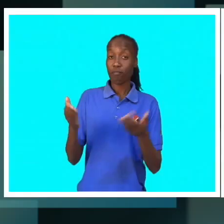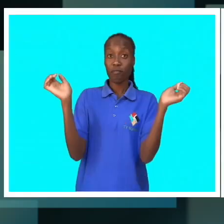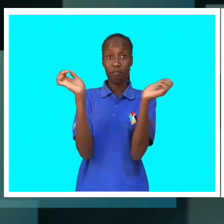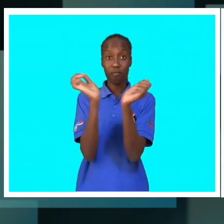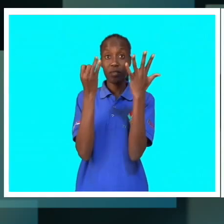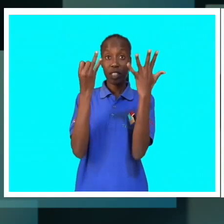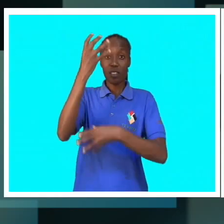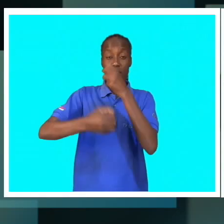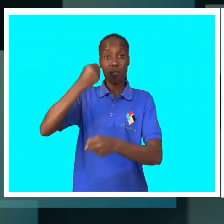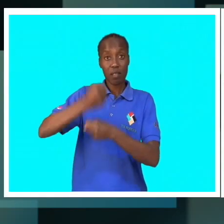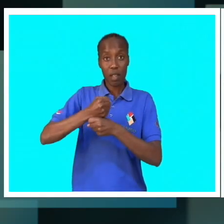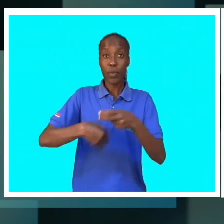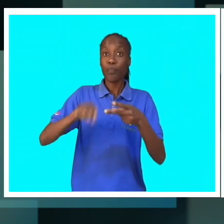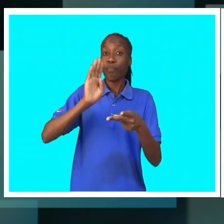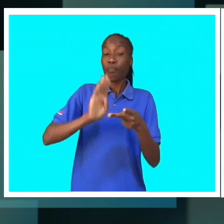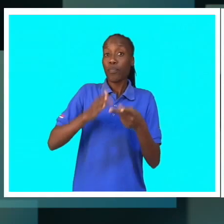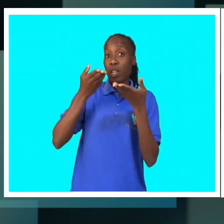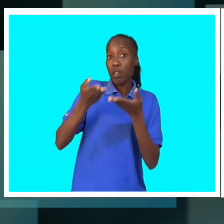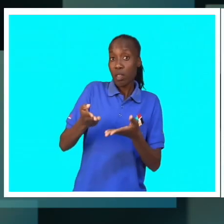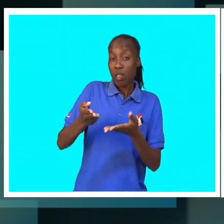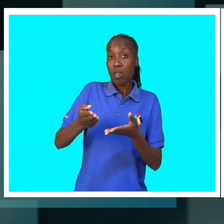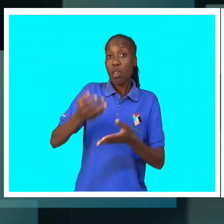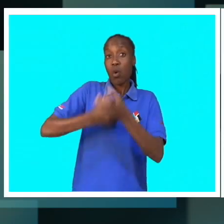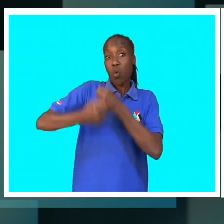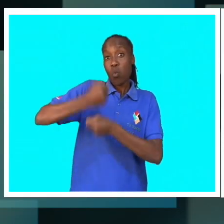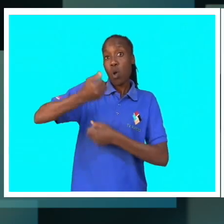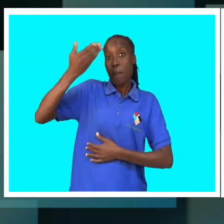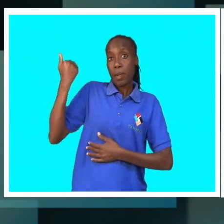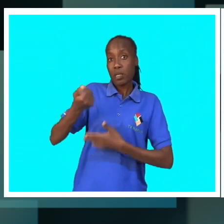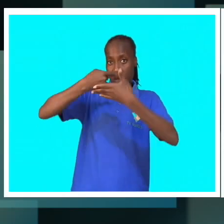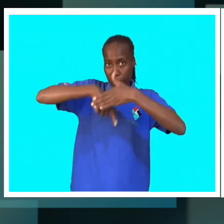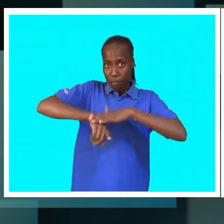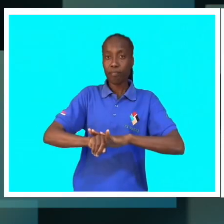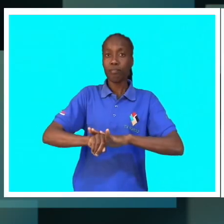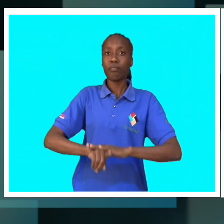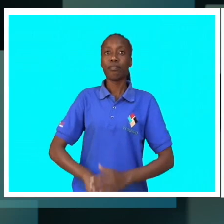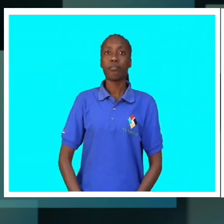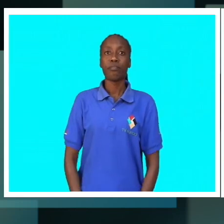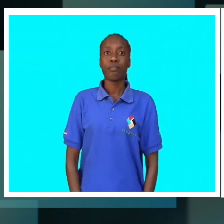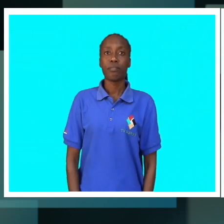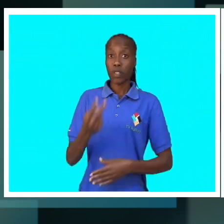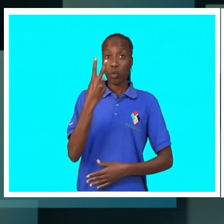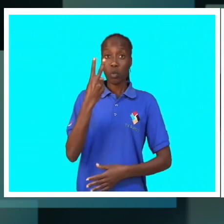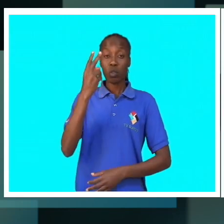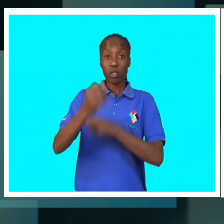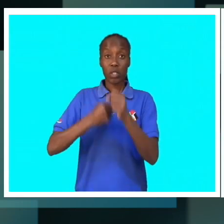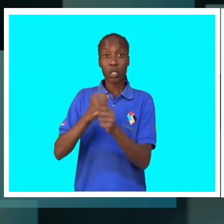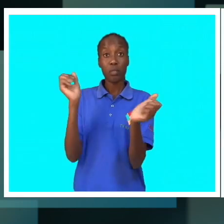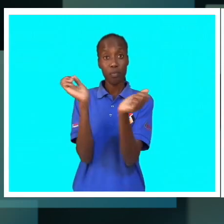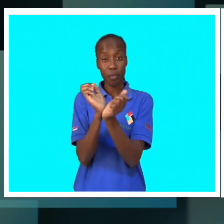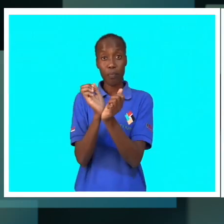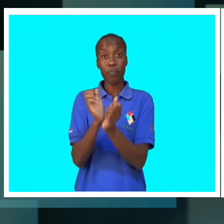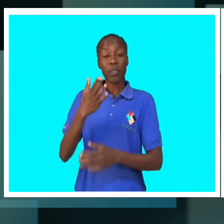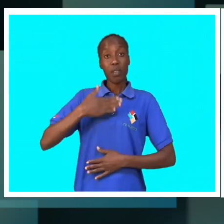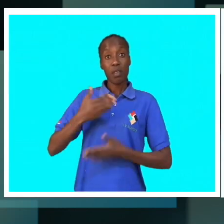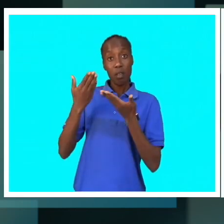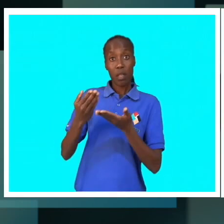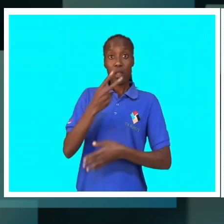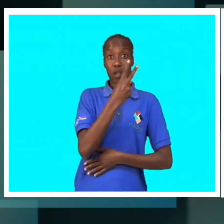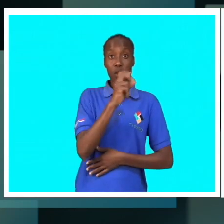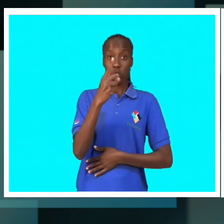Estou aqui há sete anos. Aqui entrou aquele assunto no ano passado. Estou há dois anos.